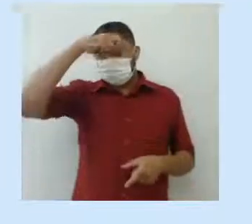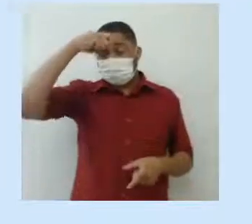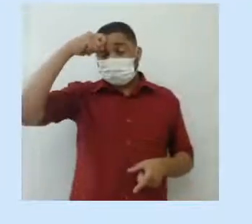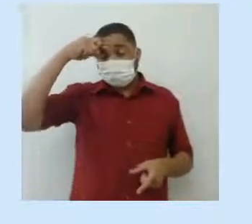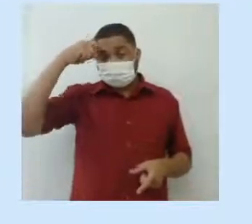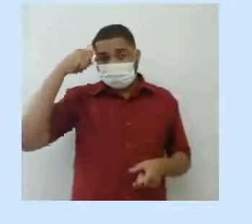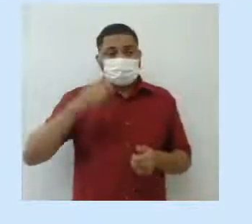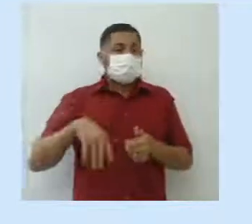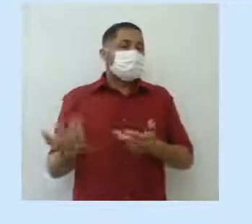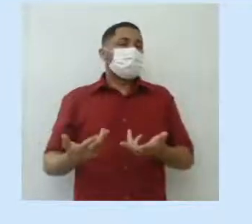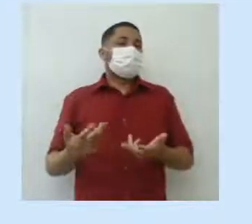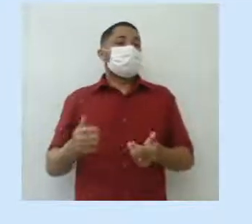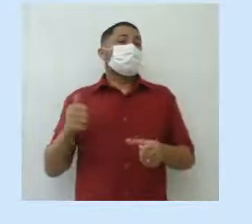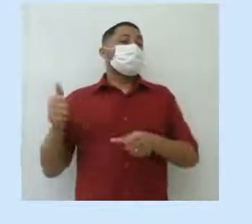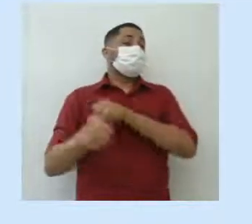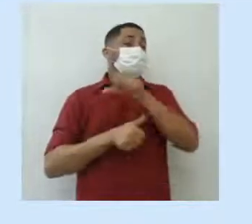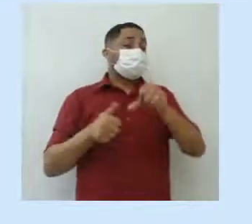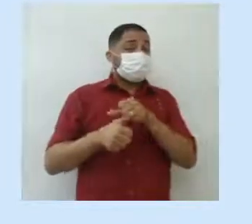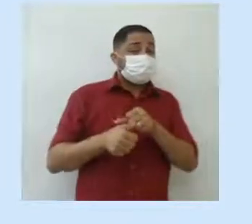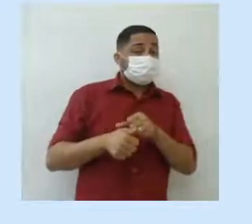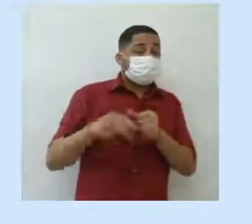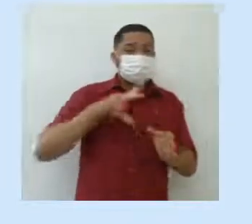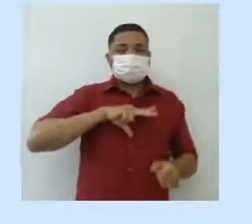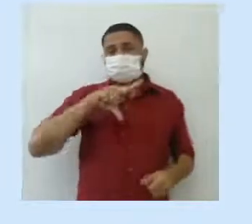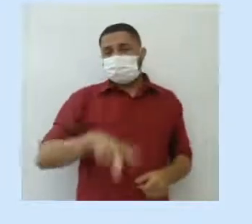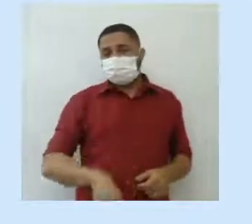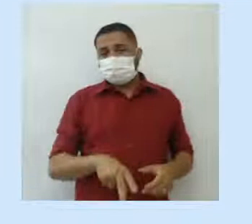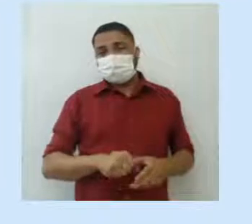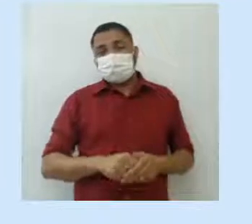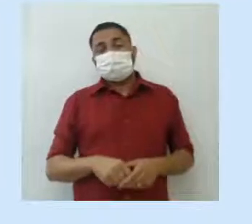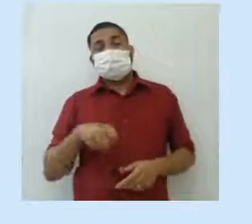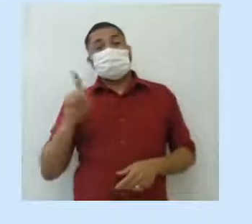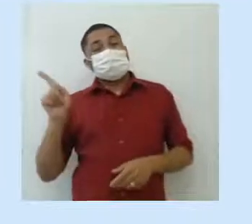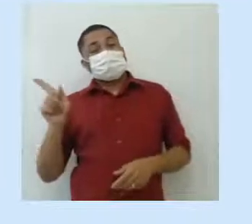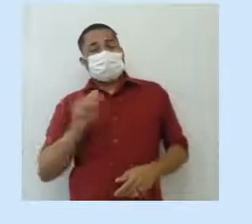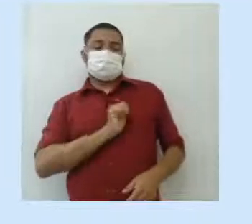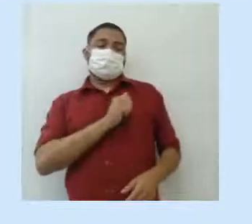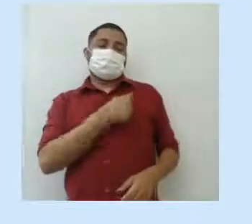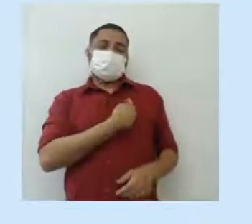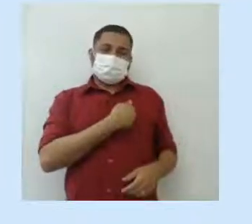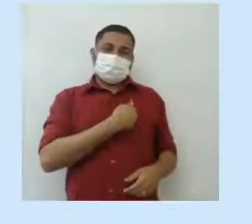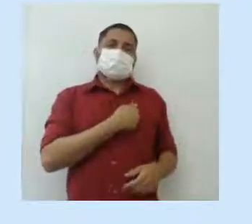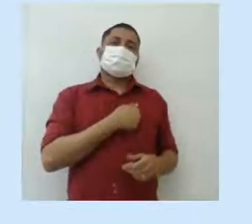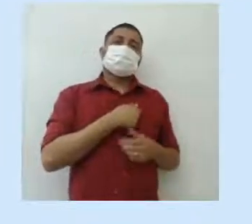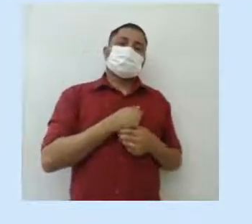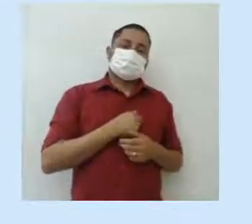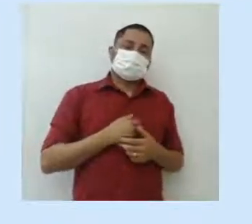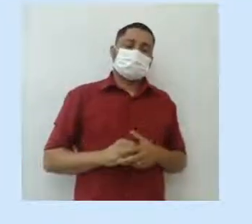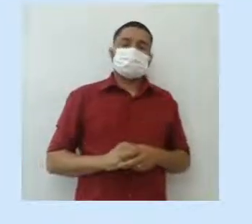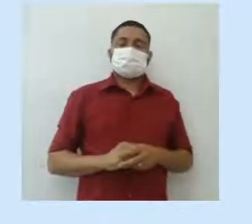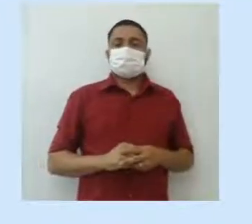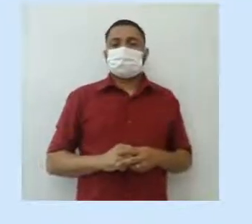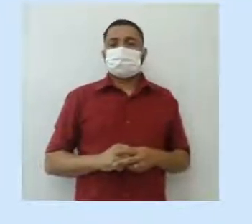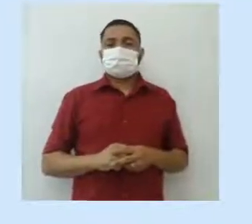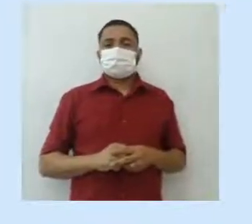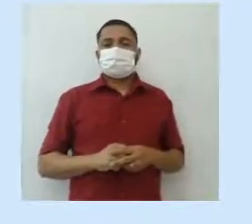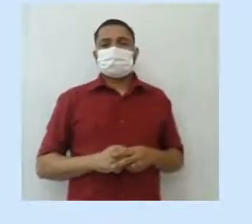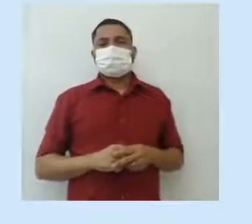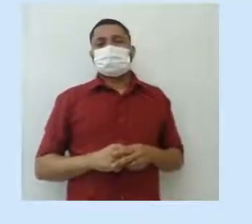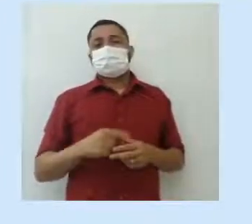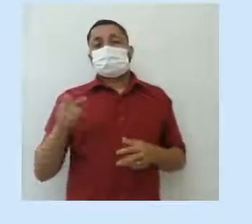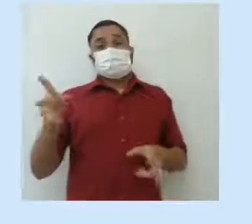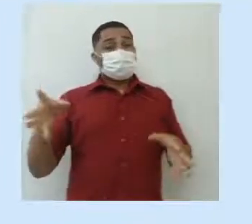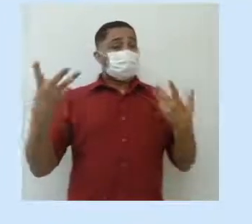de Portugal, a coroa portuguesa, a espanhola, vejam só, turminha, preste